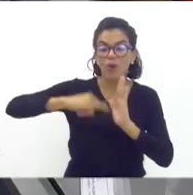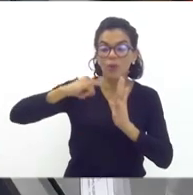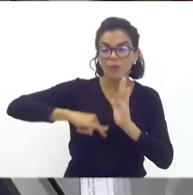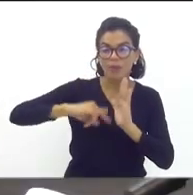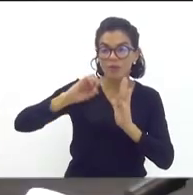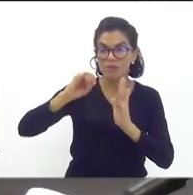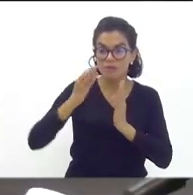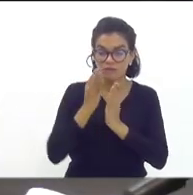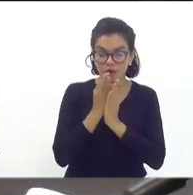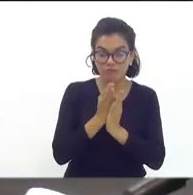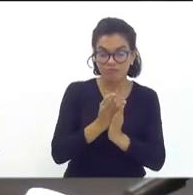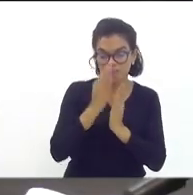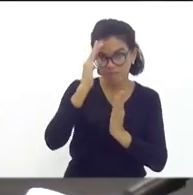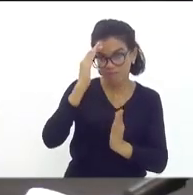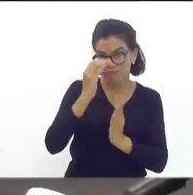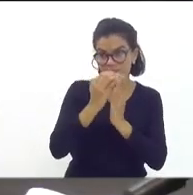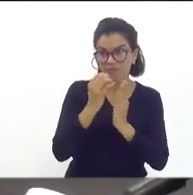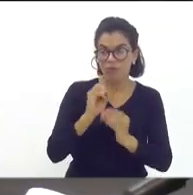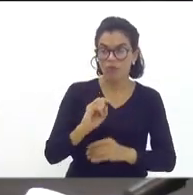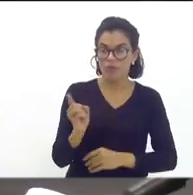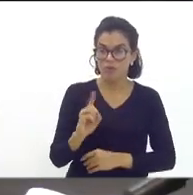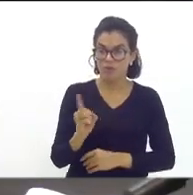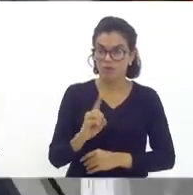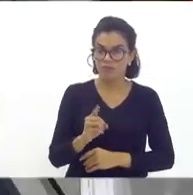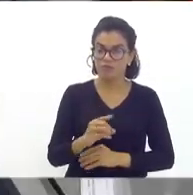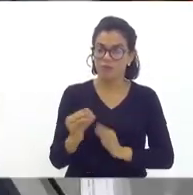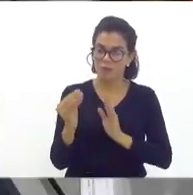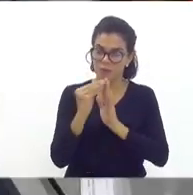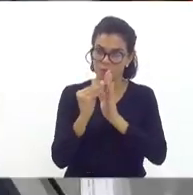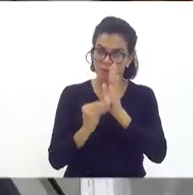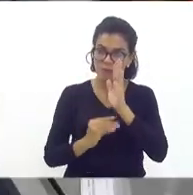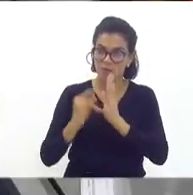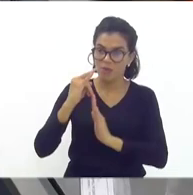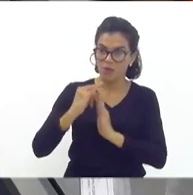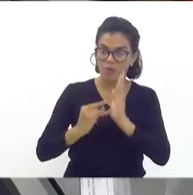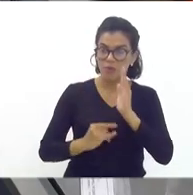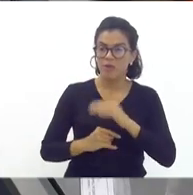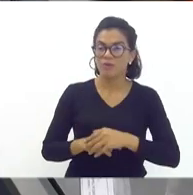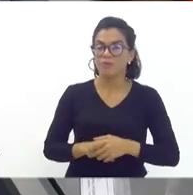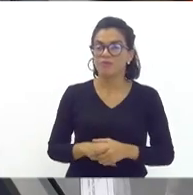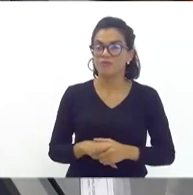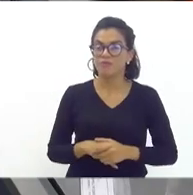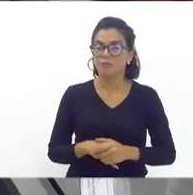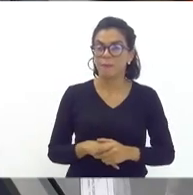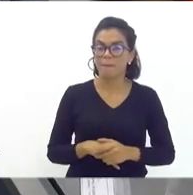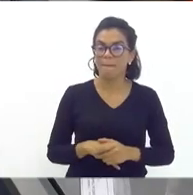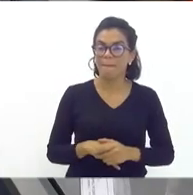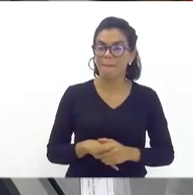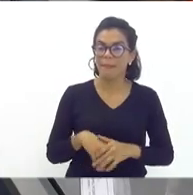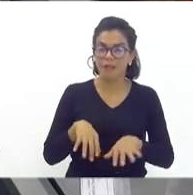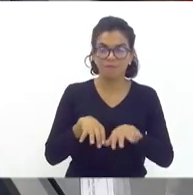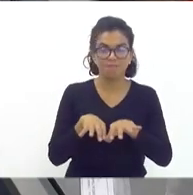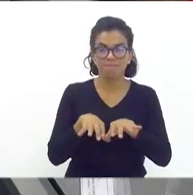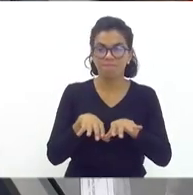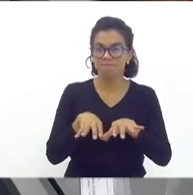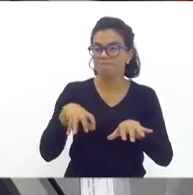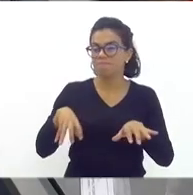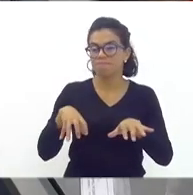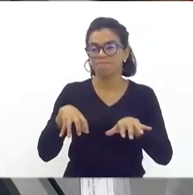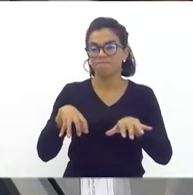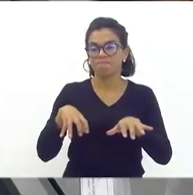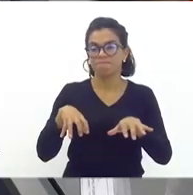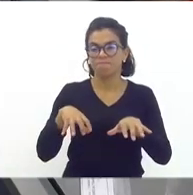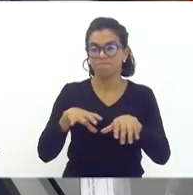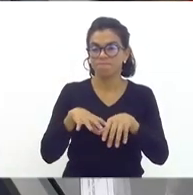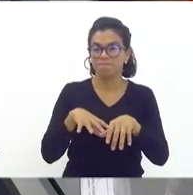foram feitos ou não de documentos solicitados Deputado brasão acompanha